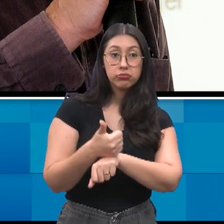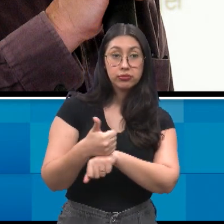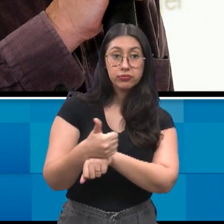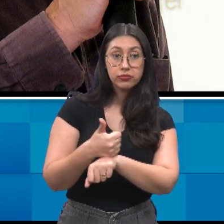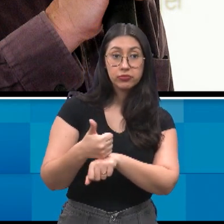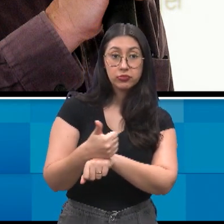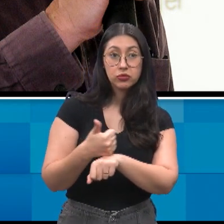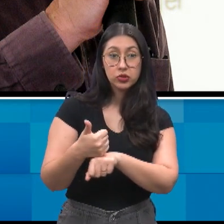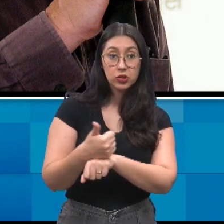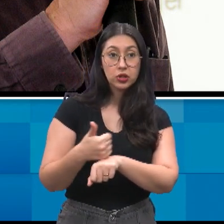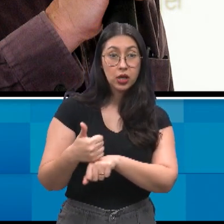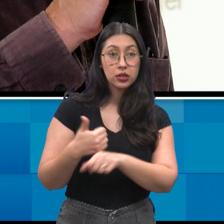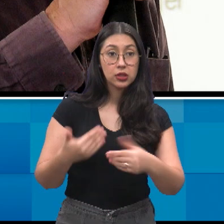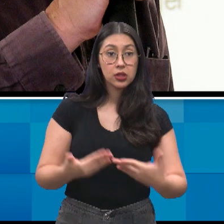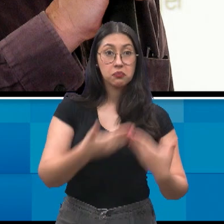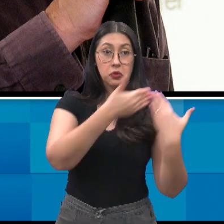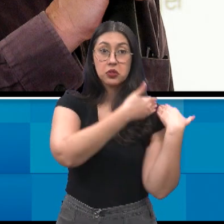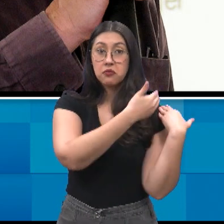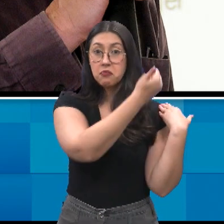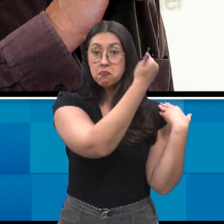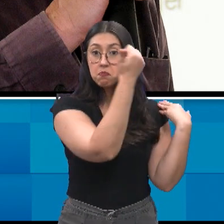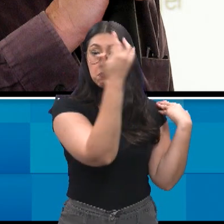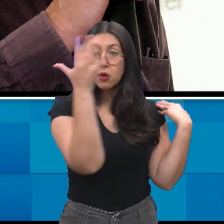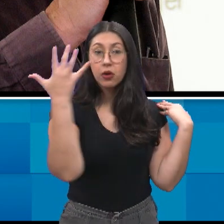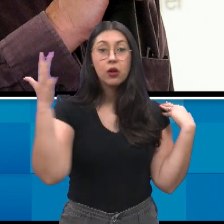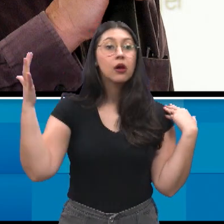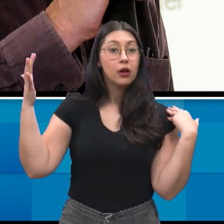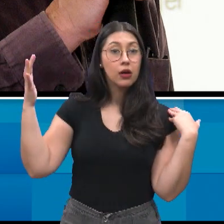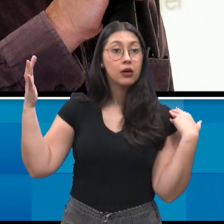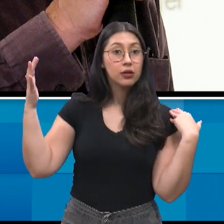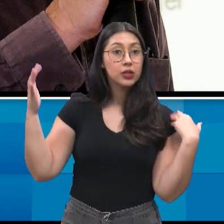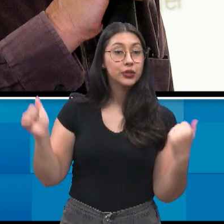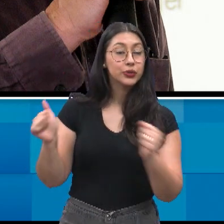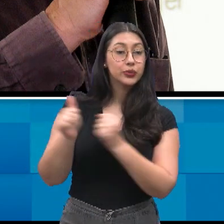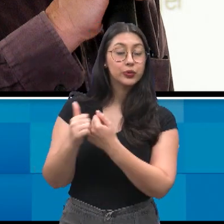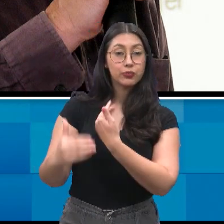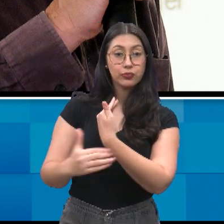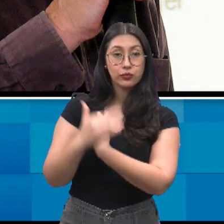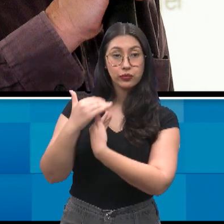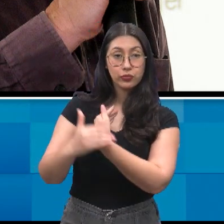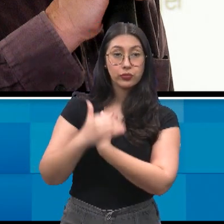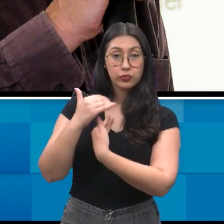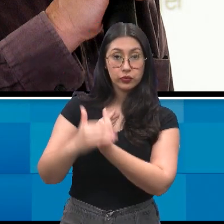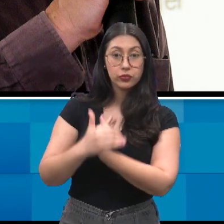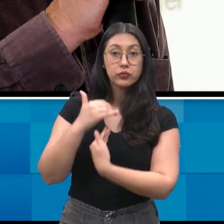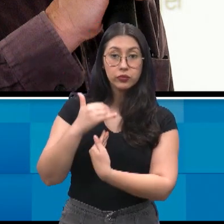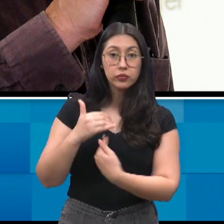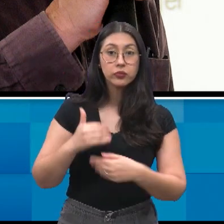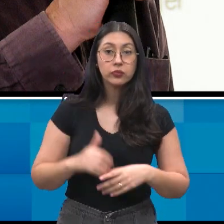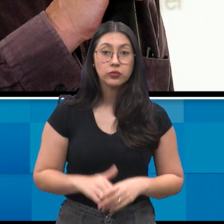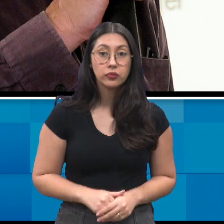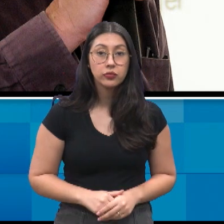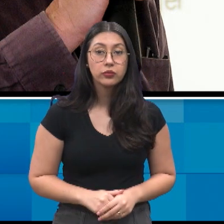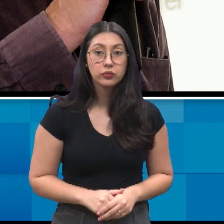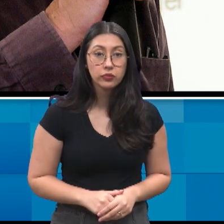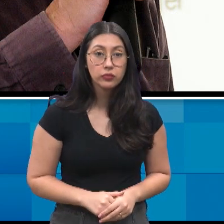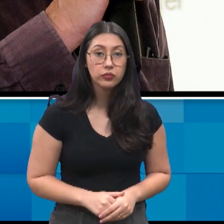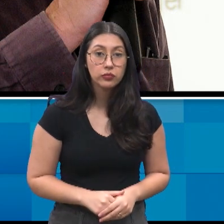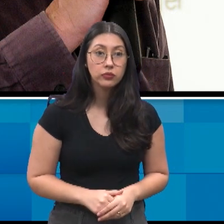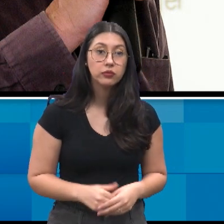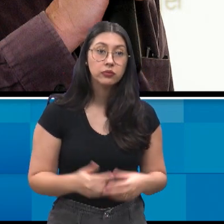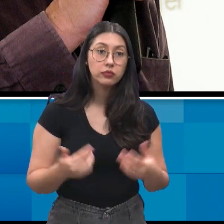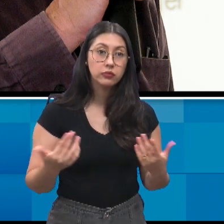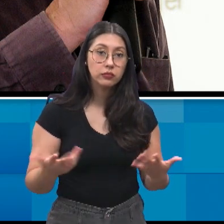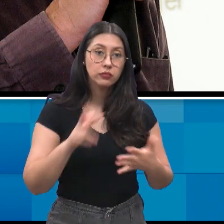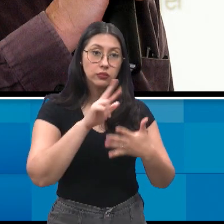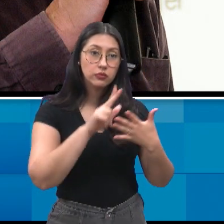área ambiental e que passaram pela sua orientação na graduação dentro do INPE. Entre essas pessoas